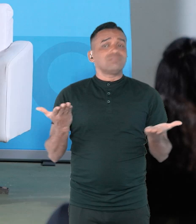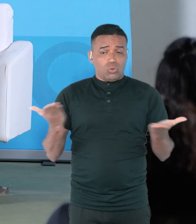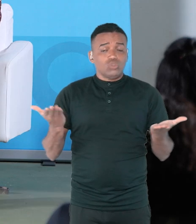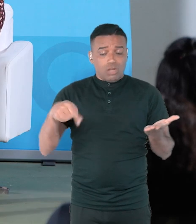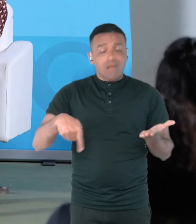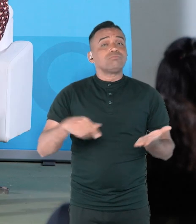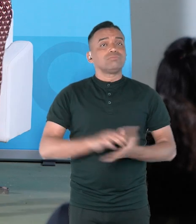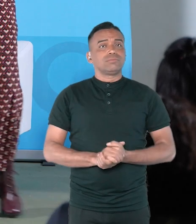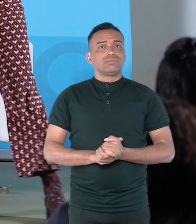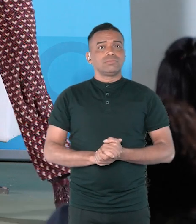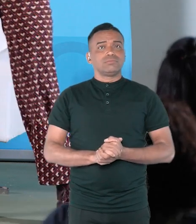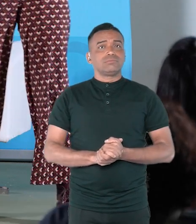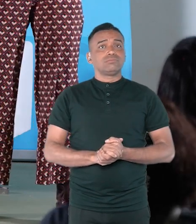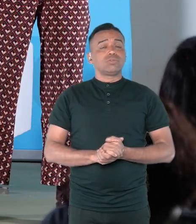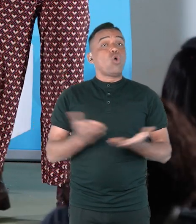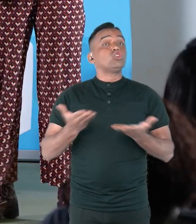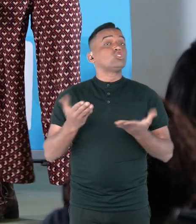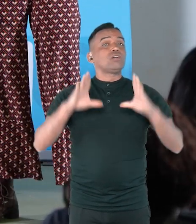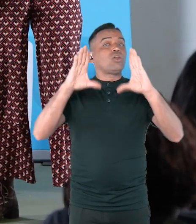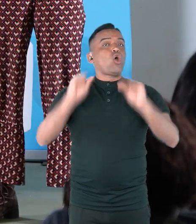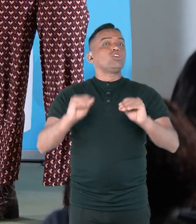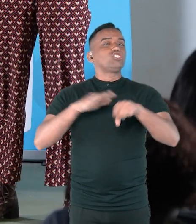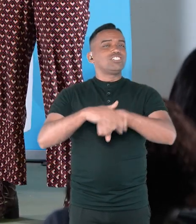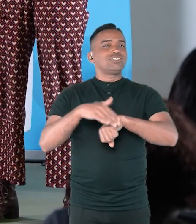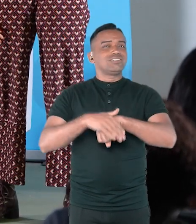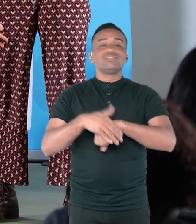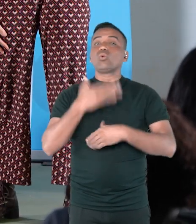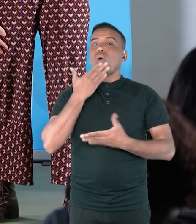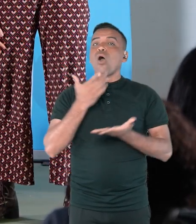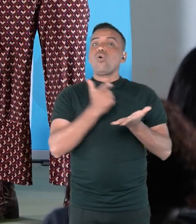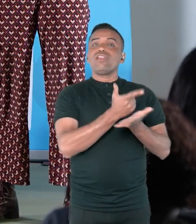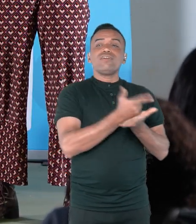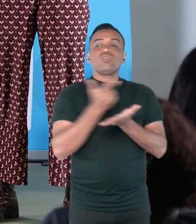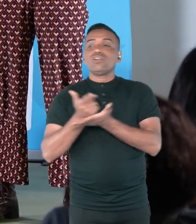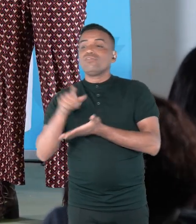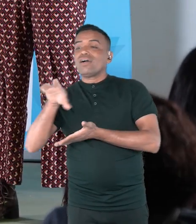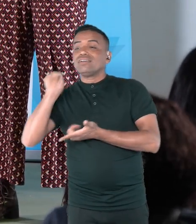nós aqui, essa noite? Para que volume vai?